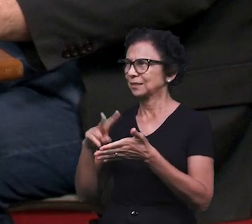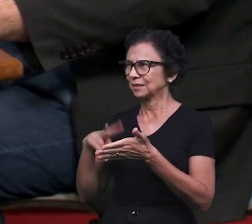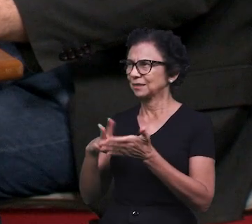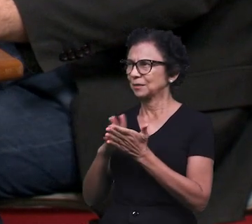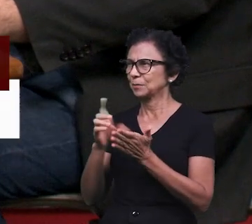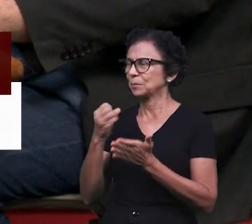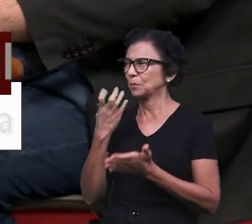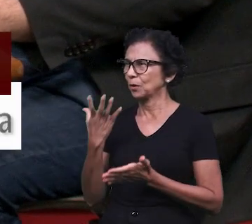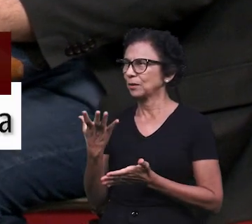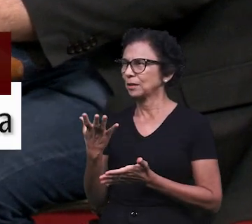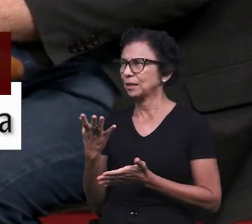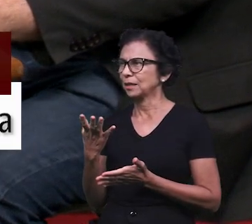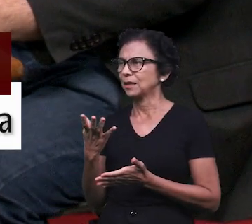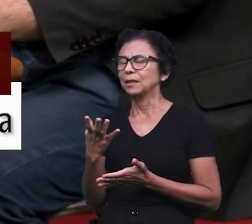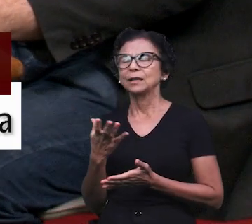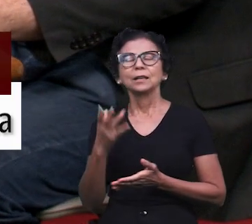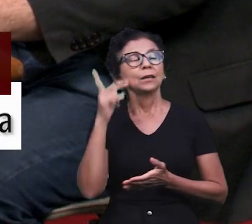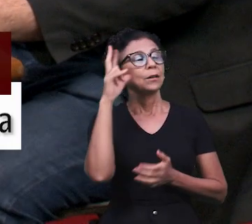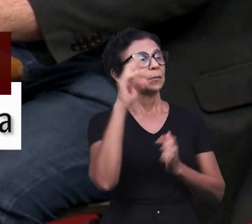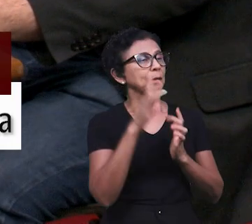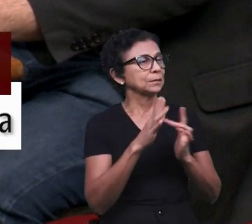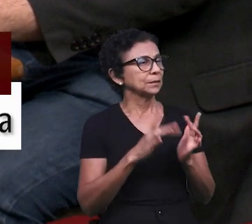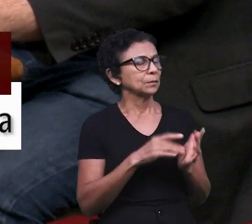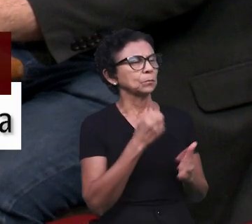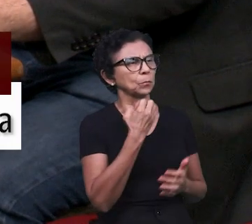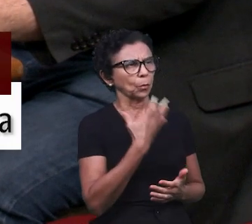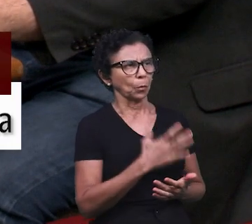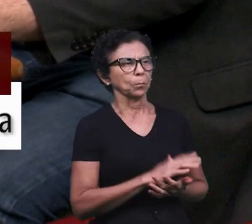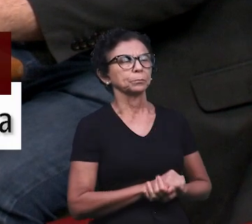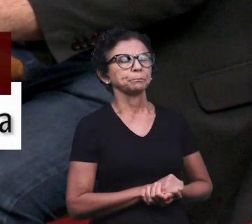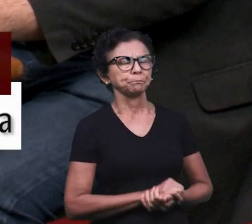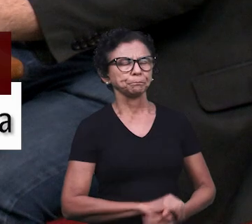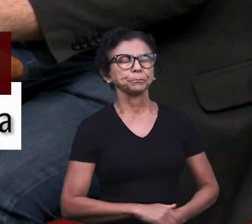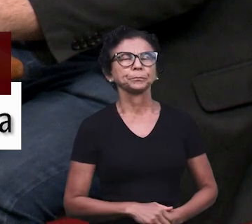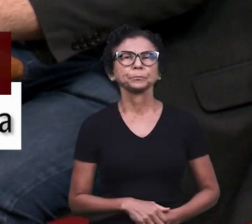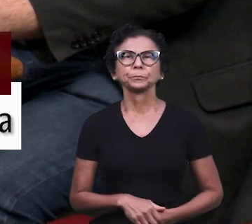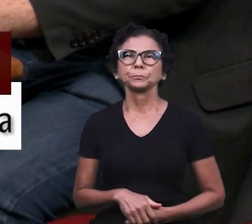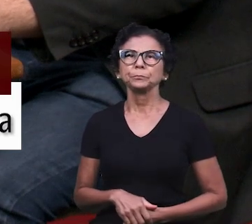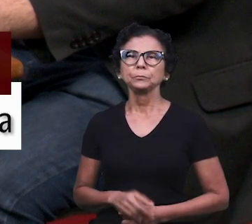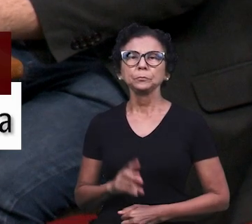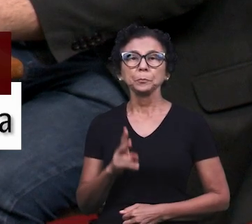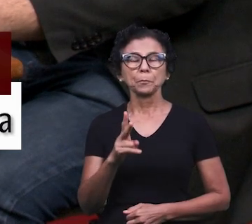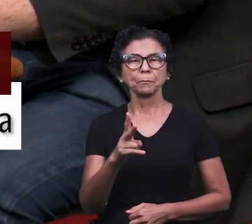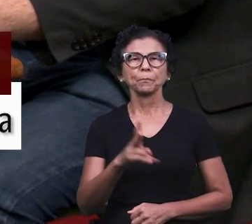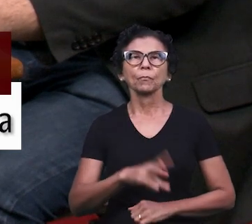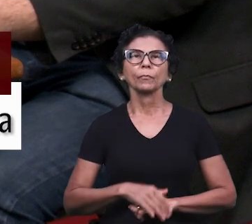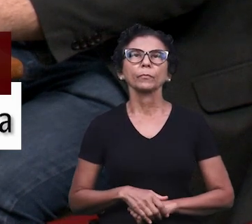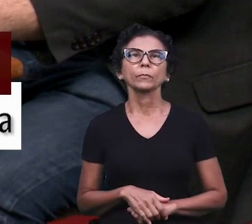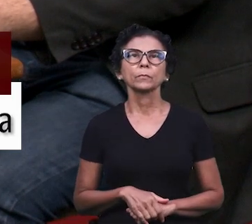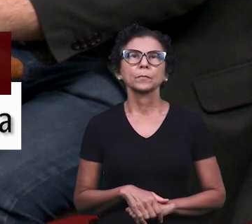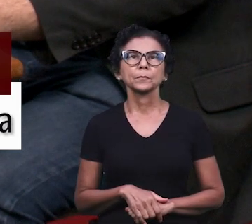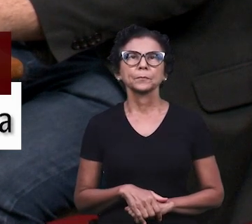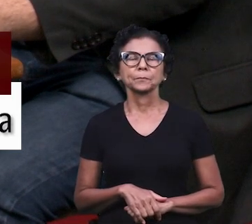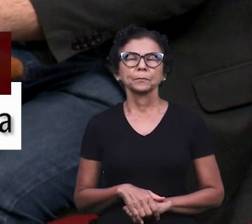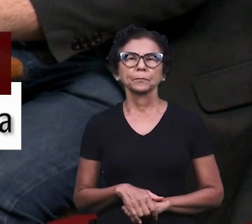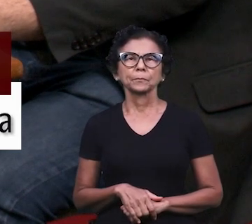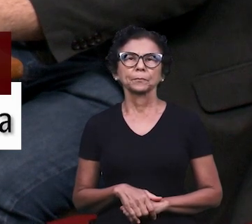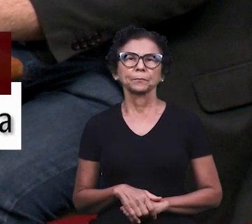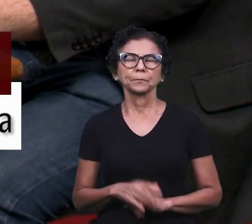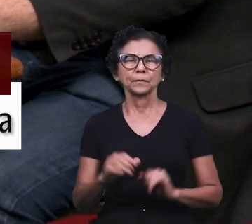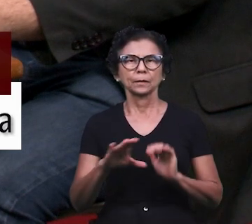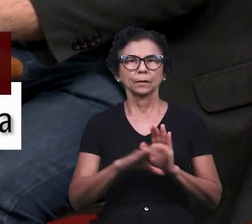Senhor. Paz do Senhor, muito bom conhecer a palavra do Senhor. E hoje nós vamos dar continuidade à leitura do